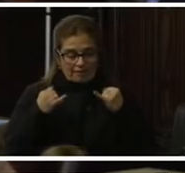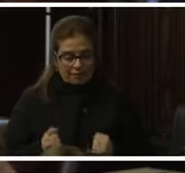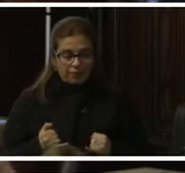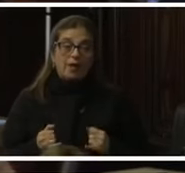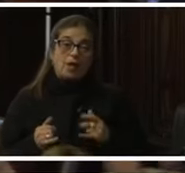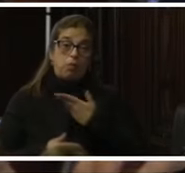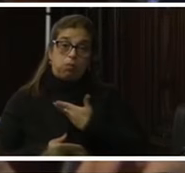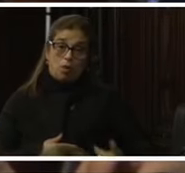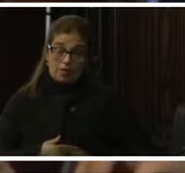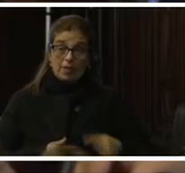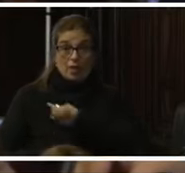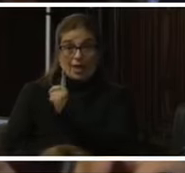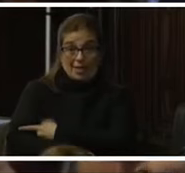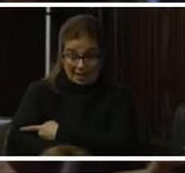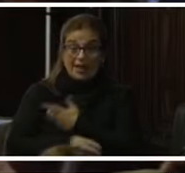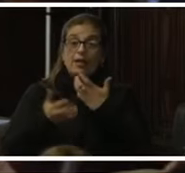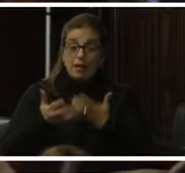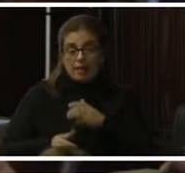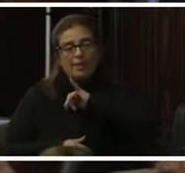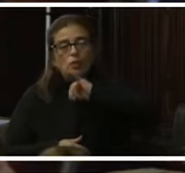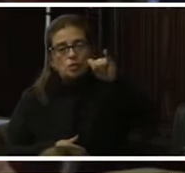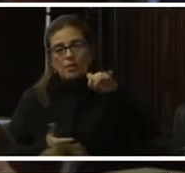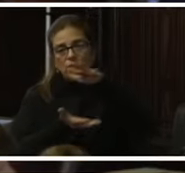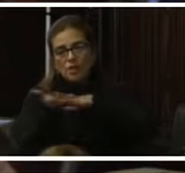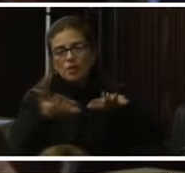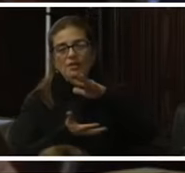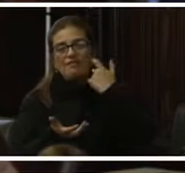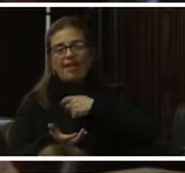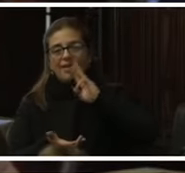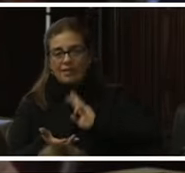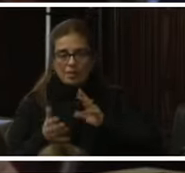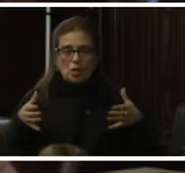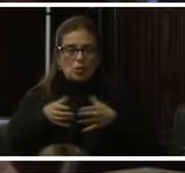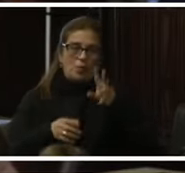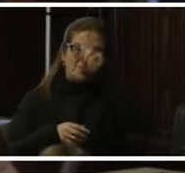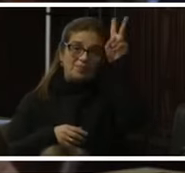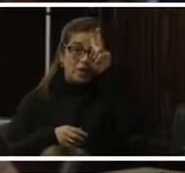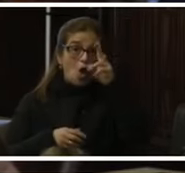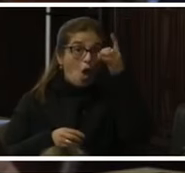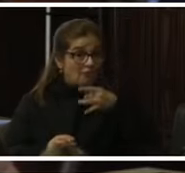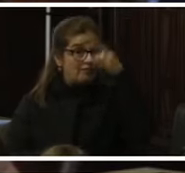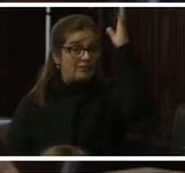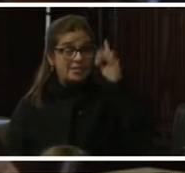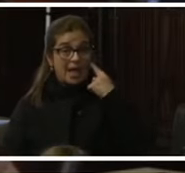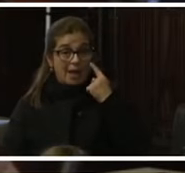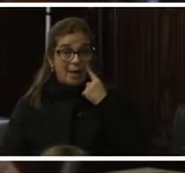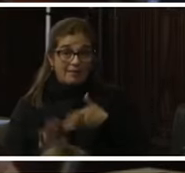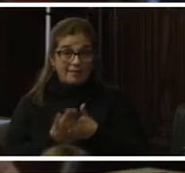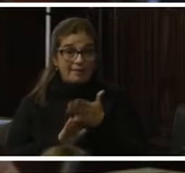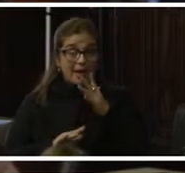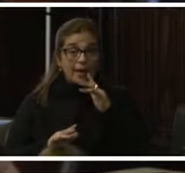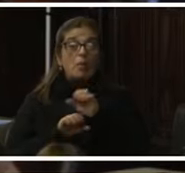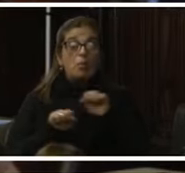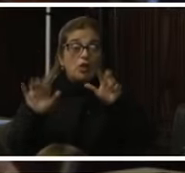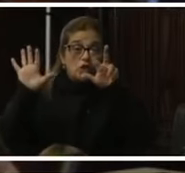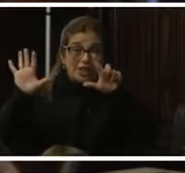denunciamos uma violência sistemática contra os povos indígenas com taxas de homicídios oficiais que podem chegar a 80 e